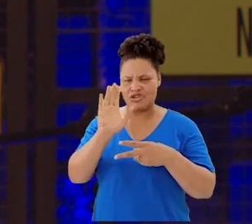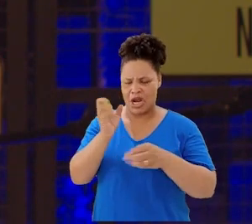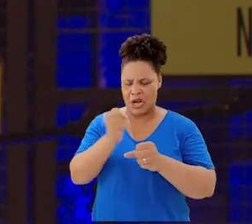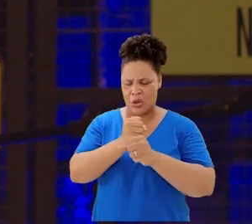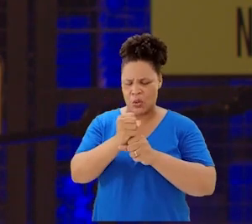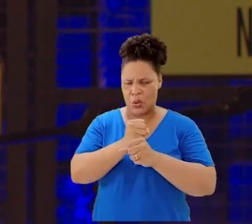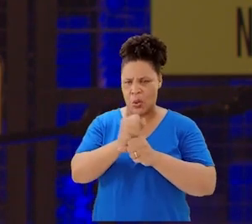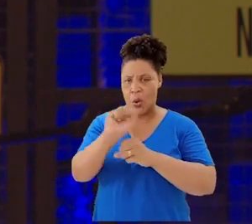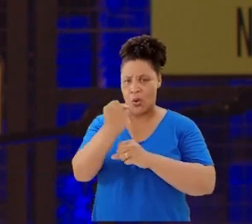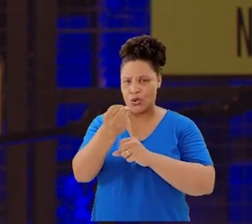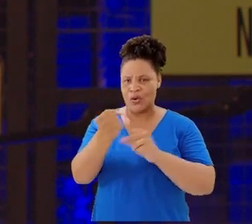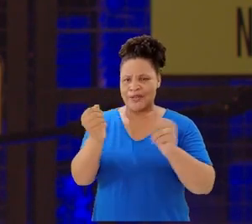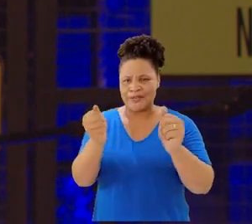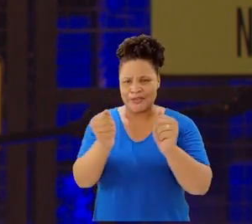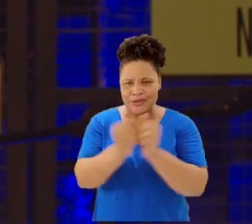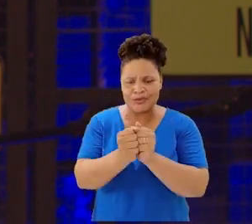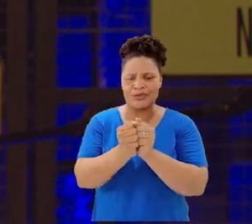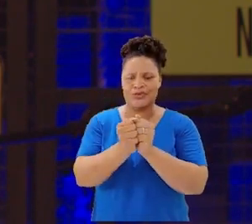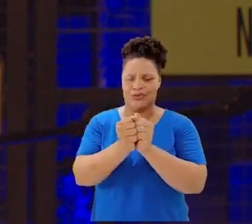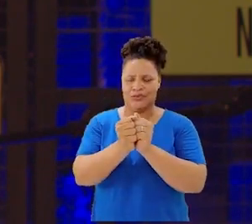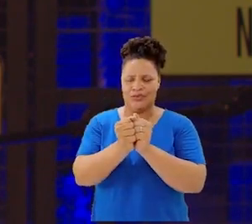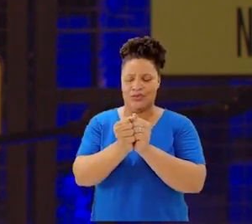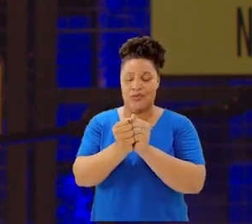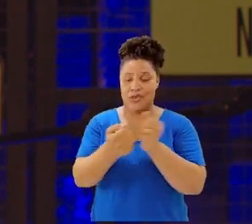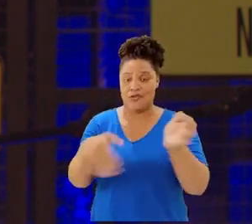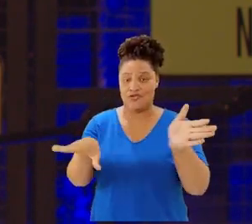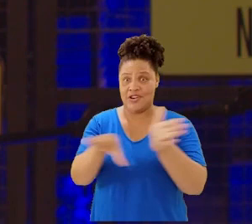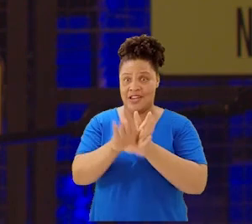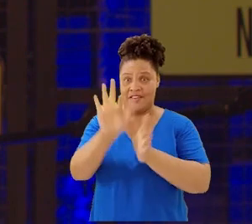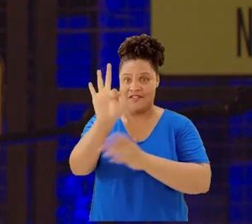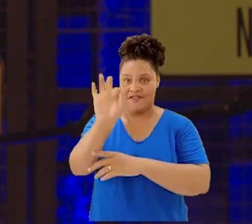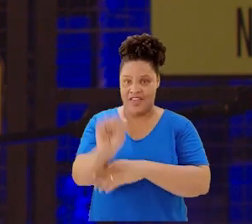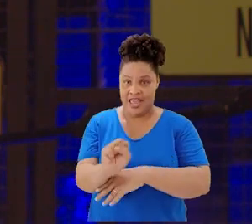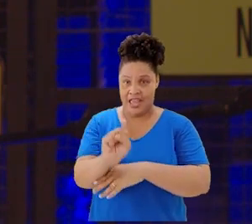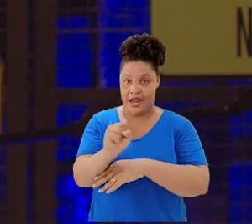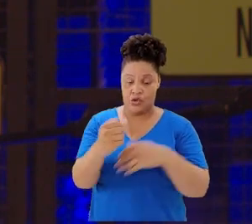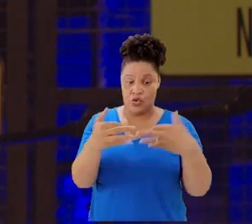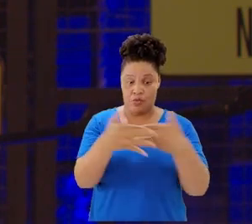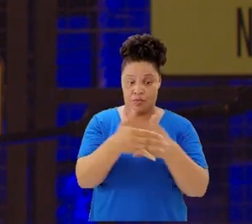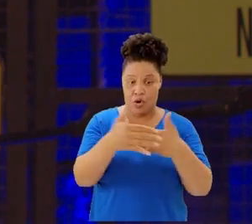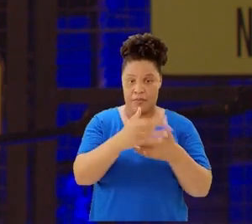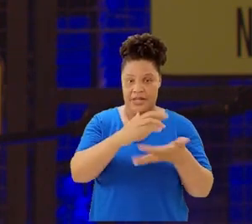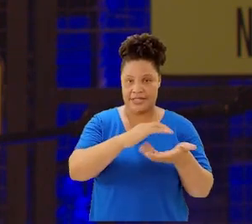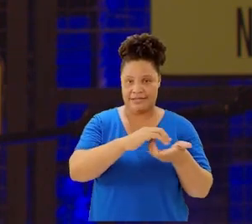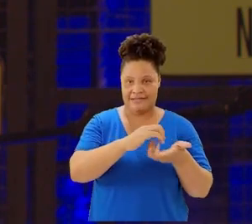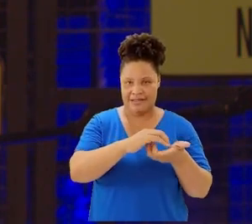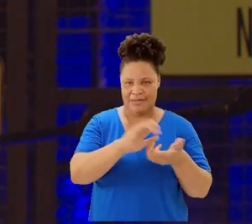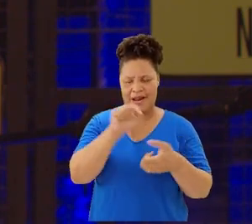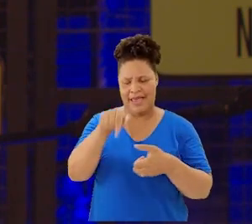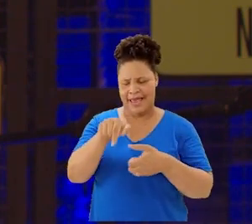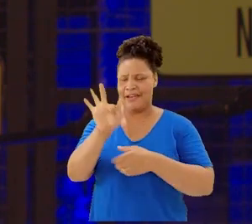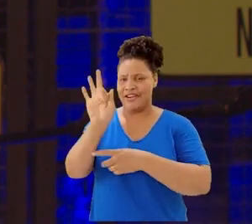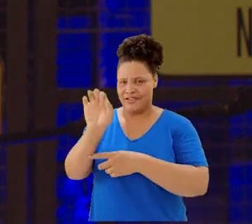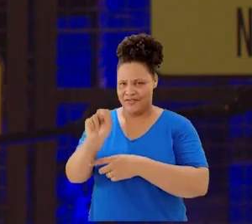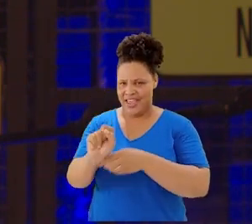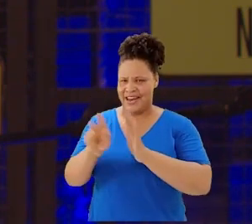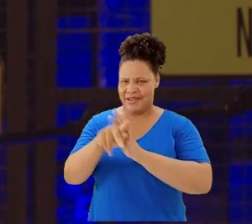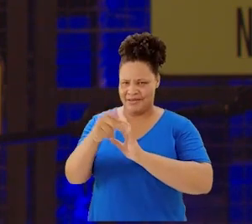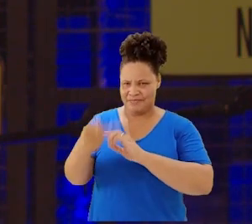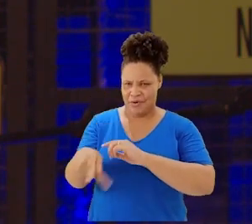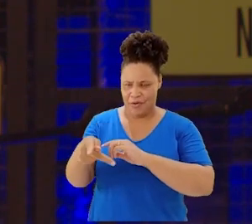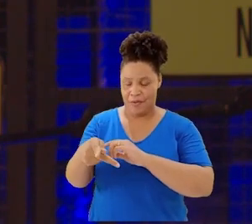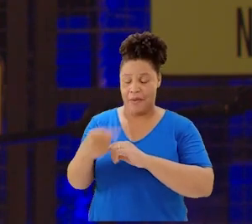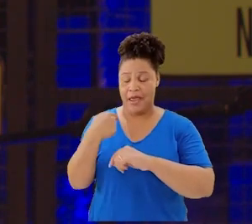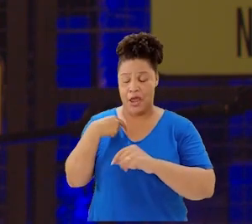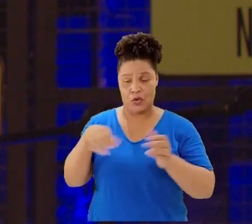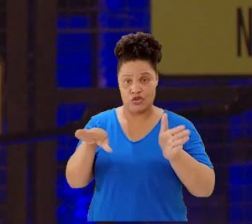8 anos, sei lá, mais ou menos. Desde quando eu cheguei em Feira, eu sou de Santa Amaro, Letinha é daqui de Feira. E quando eu cheguei aqui em